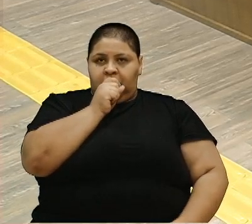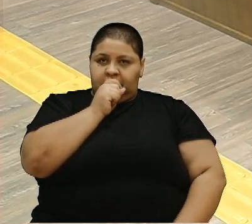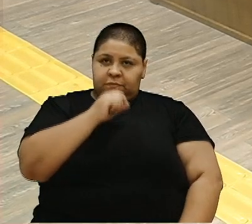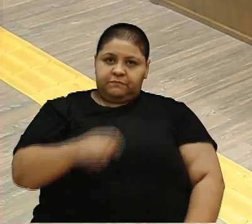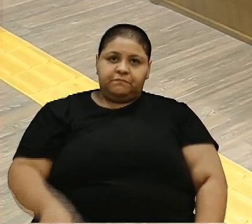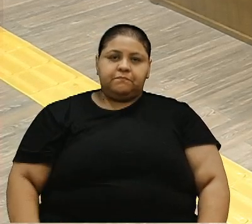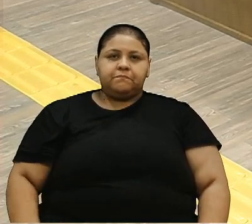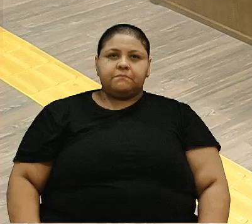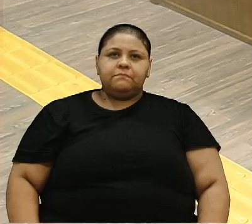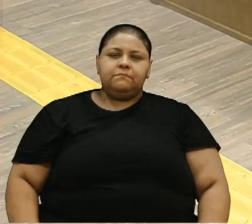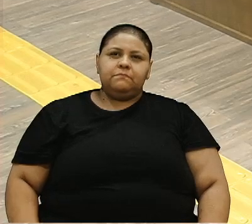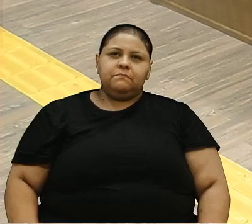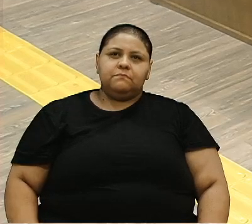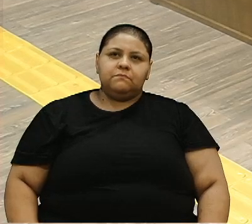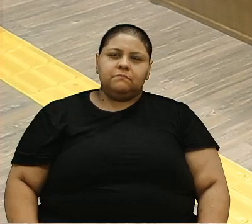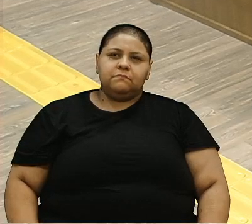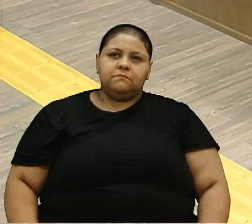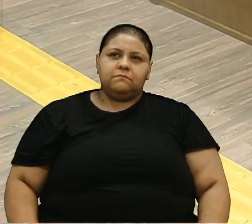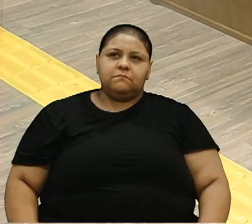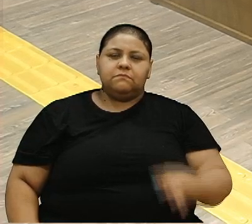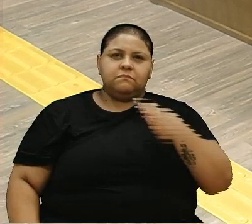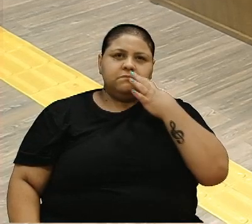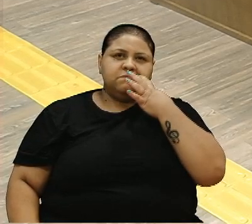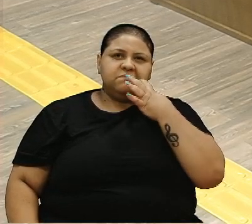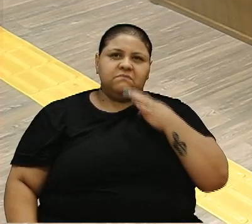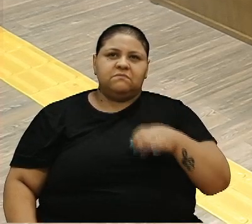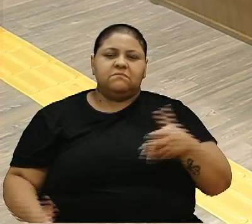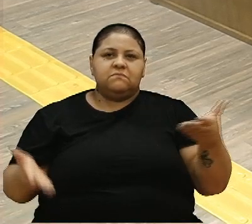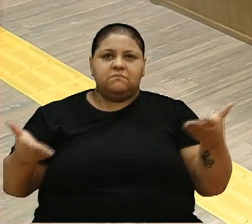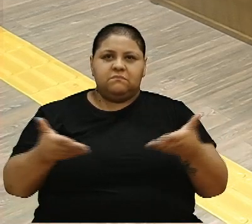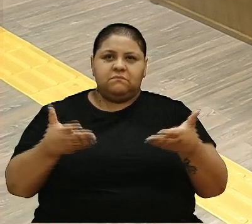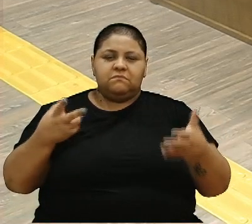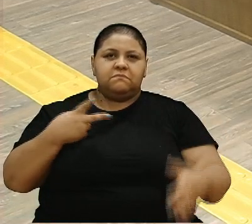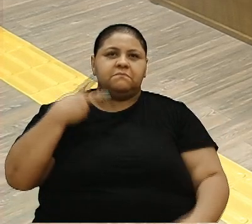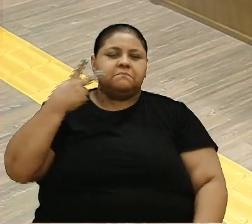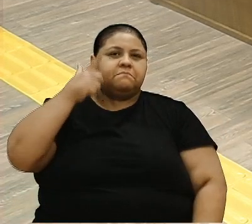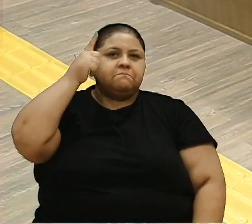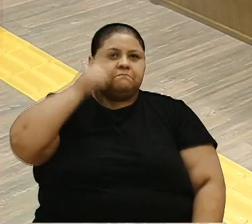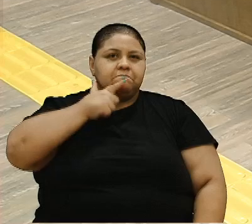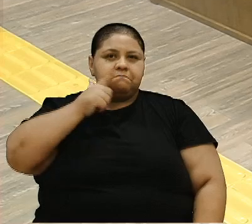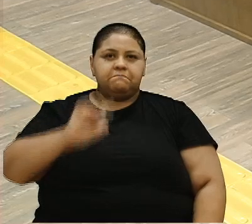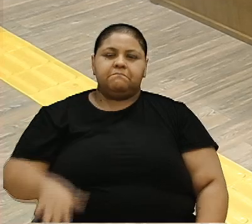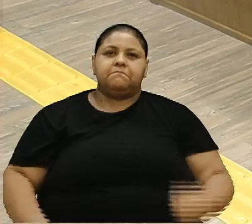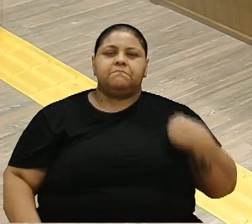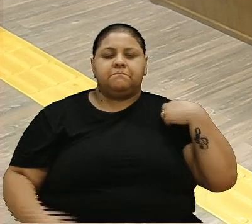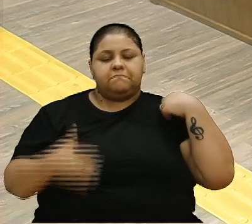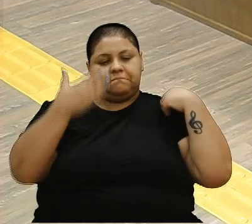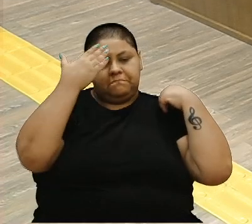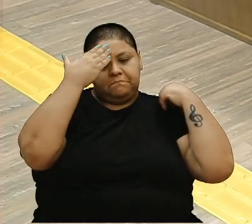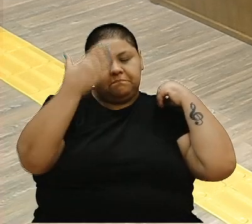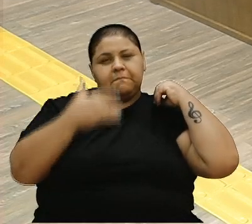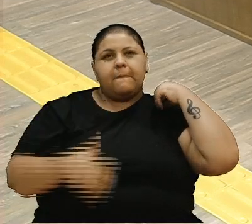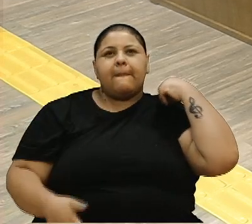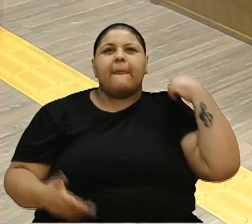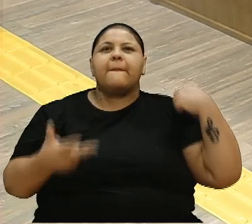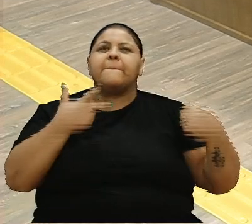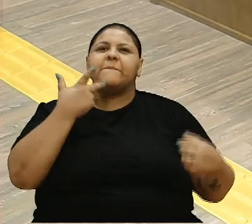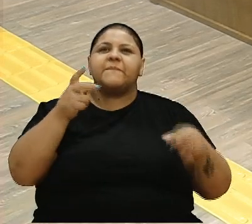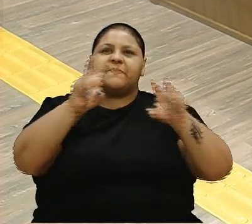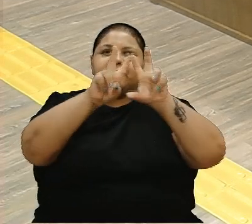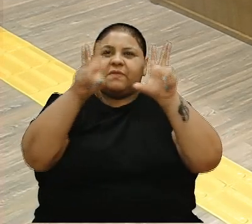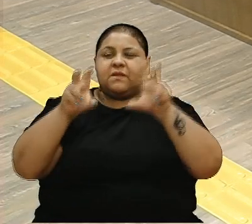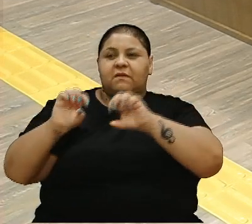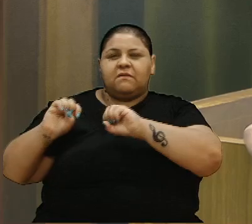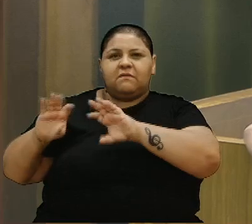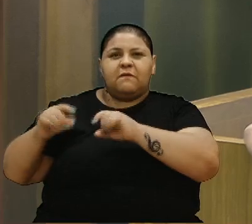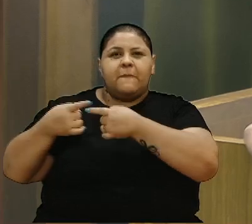Segue com seu grande expediente, vereador Lucas Carenhato. Obrigado. Eu vou falar do tema